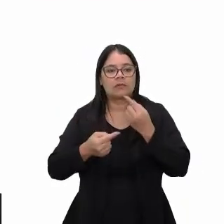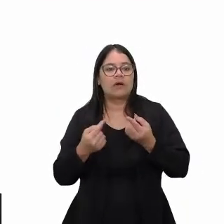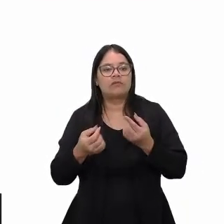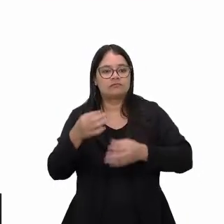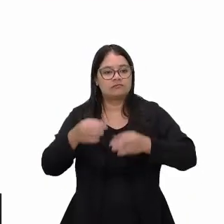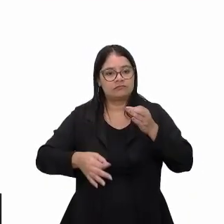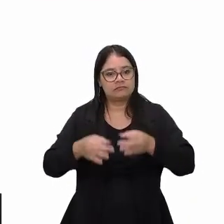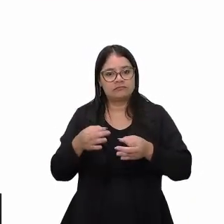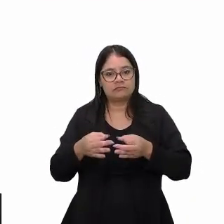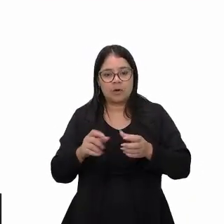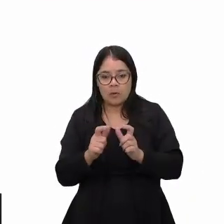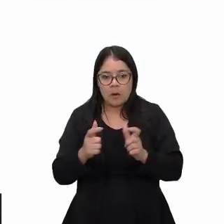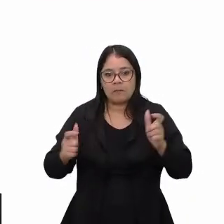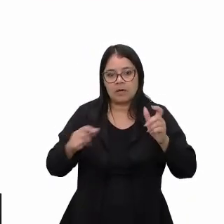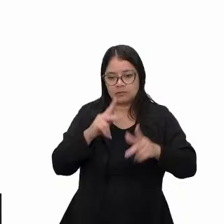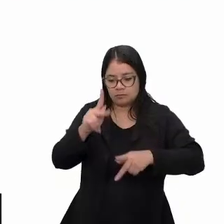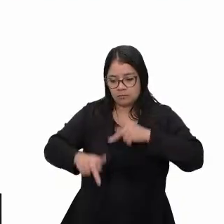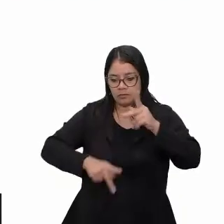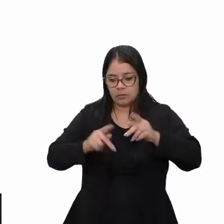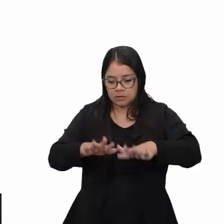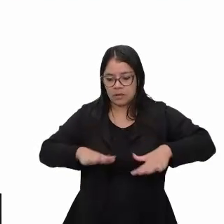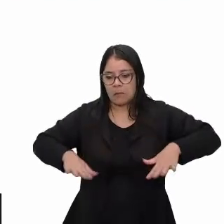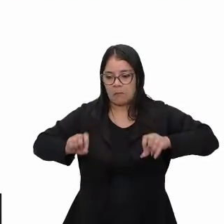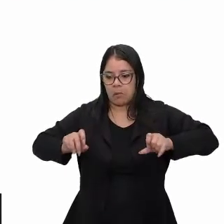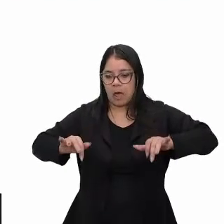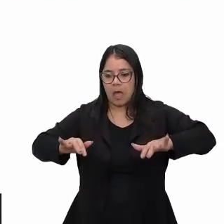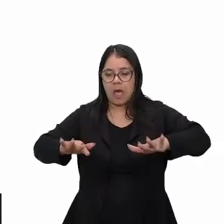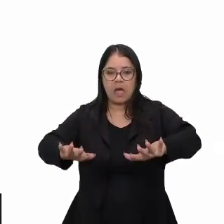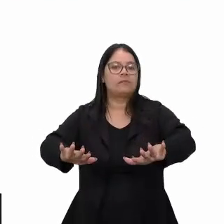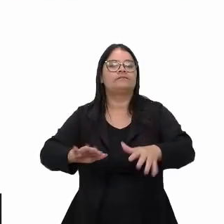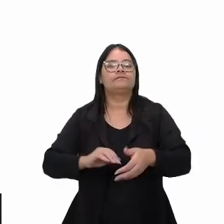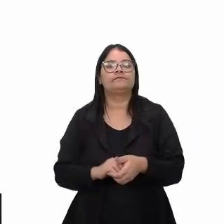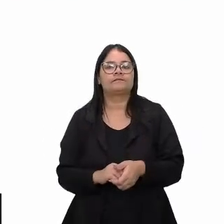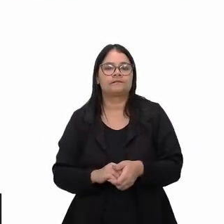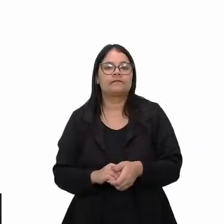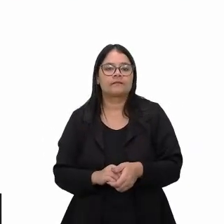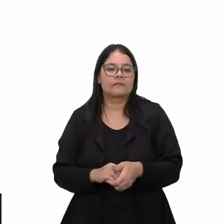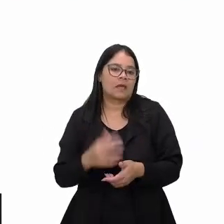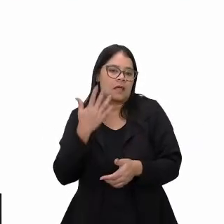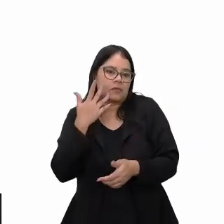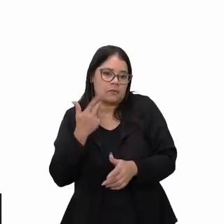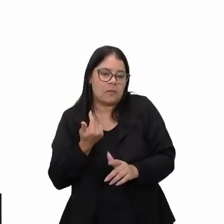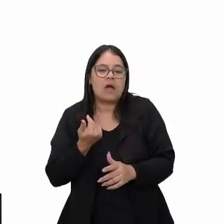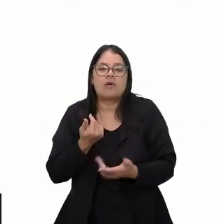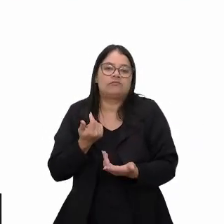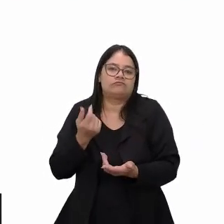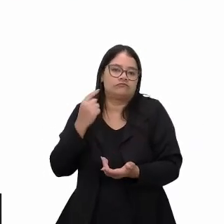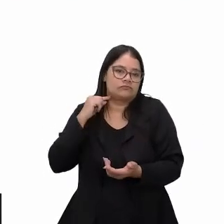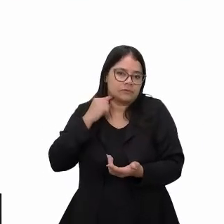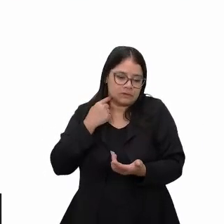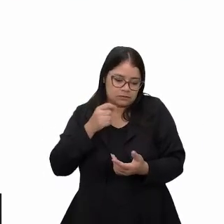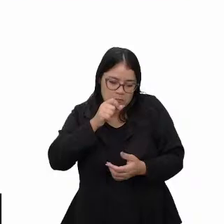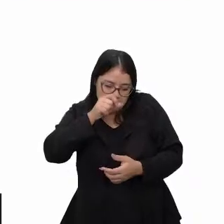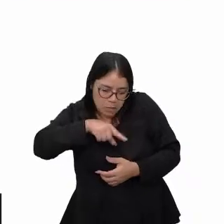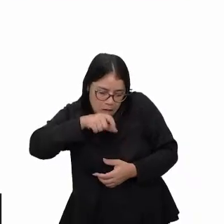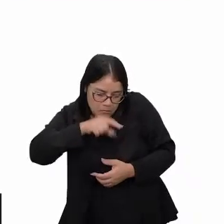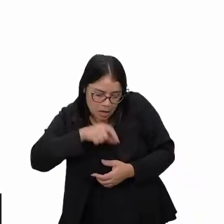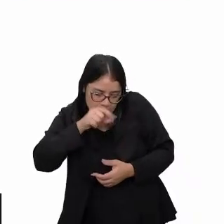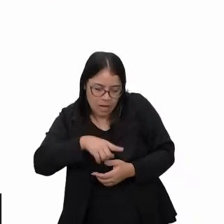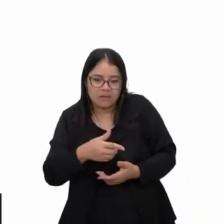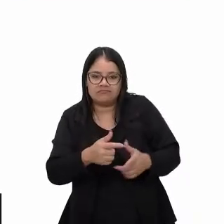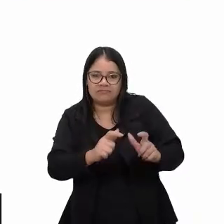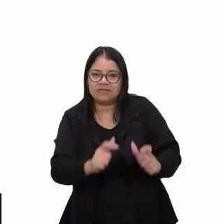aumento populacional, obviamente, aumenta a quantidade de resíduos, né? E a escola